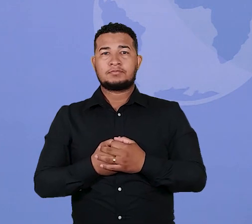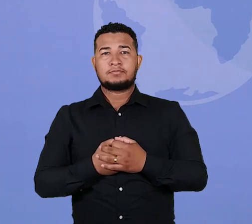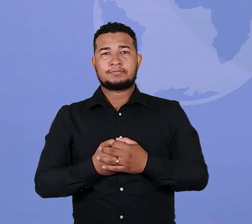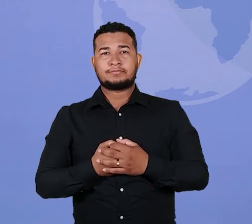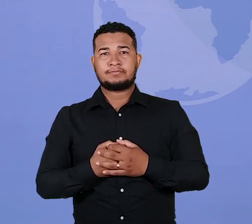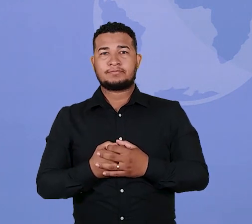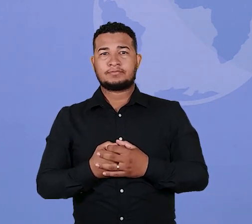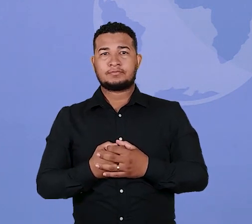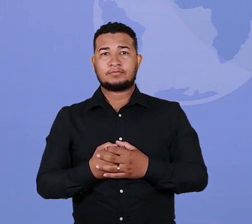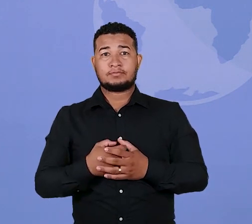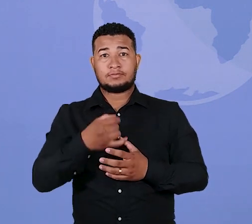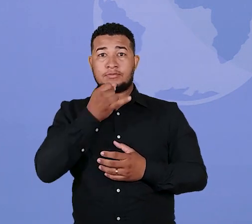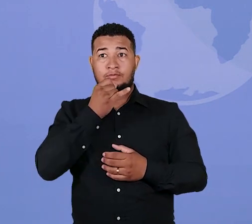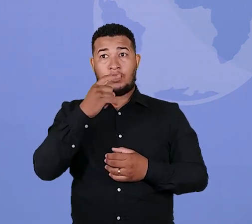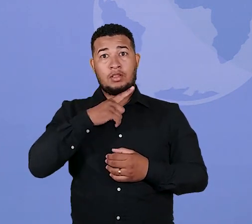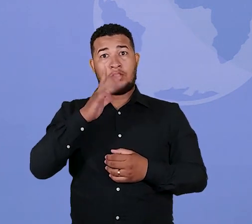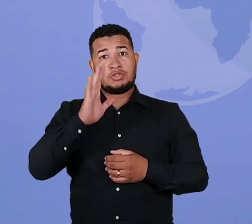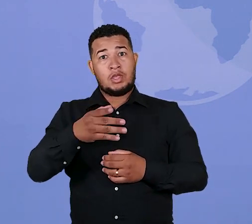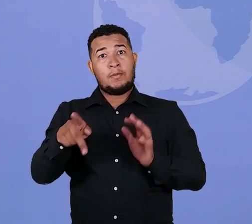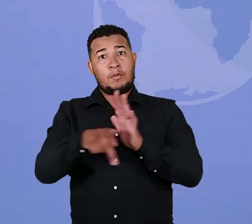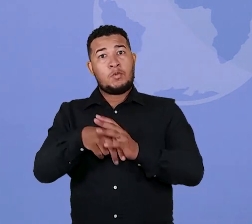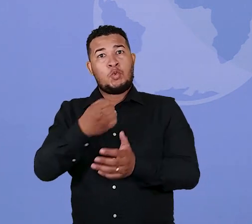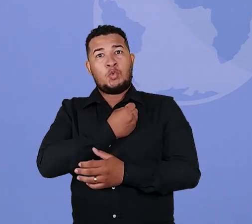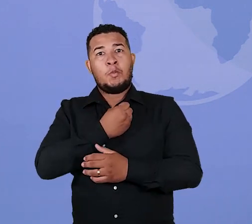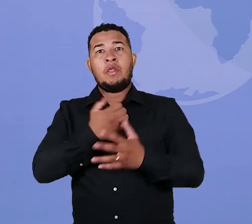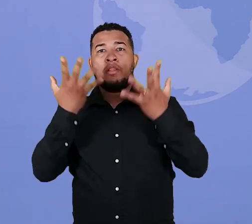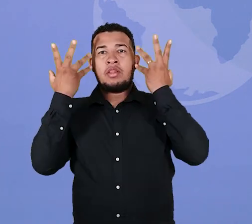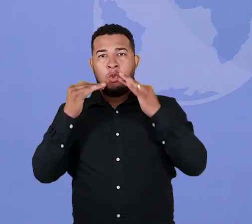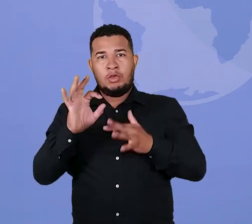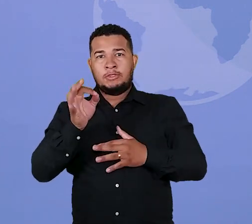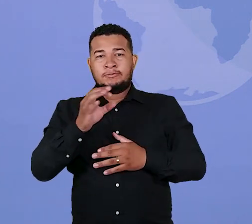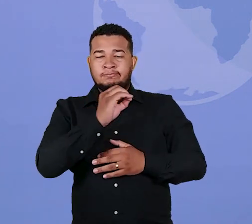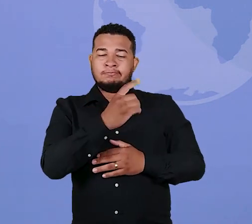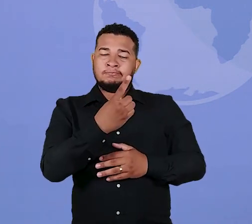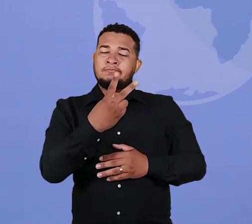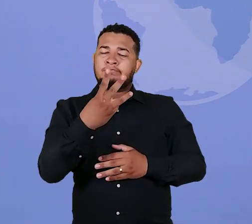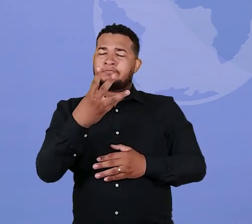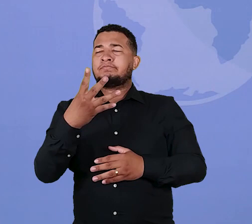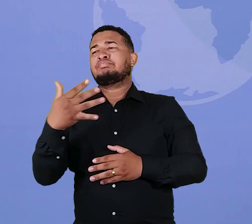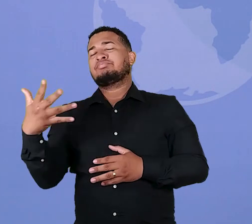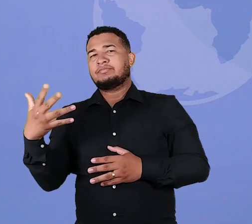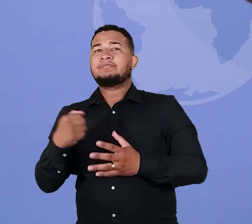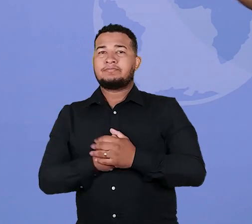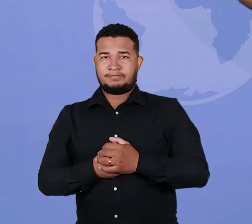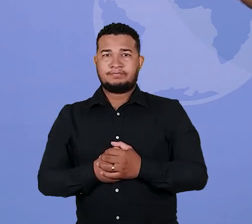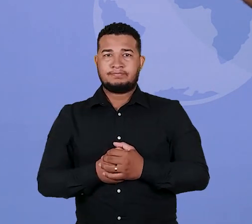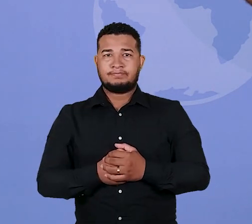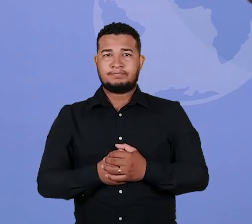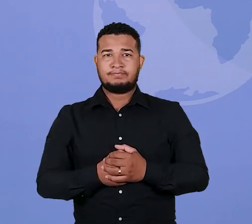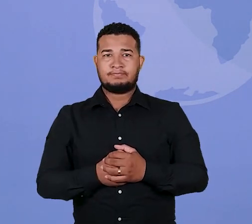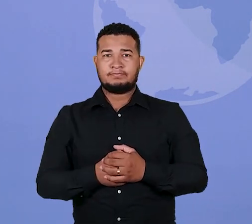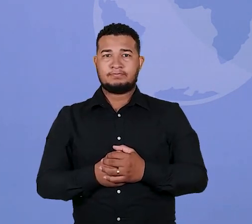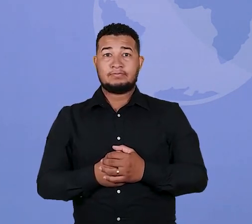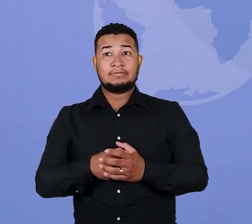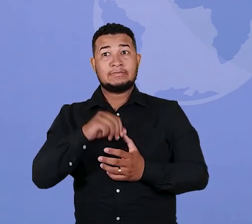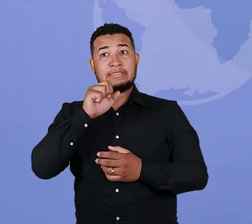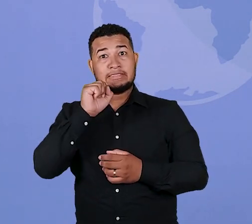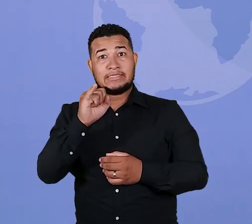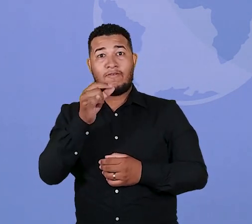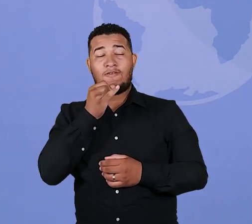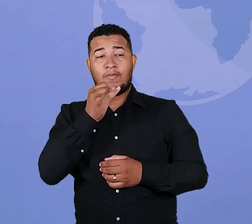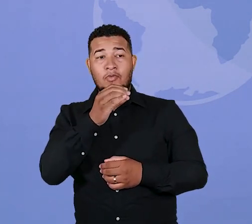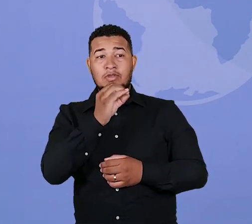atenção. Nós temos o conjunto dos números naturais. Quais são? 0, 1, 2, 3, 4, 5, 6, 7. Se